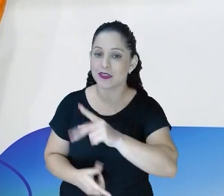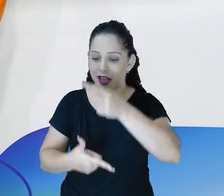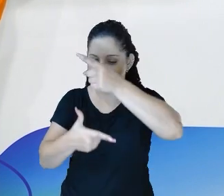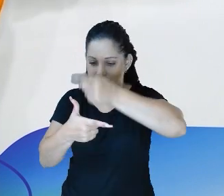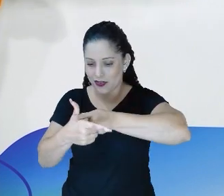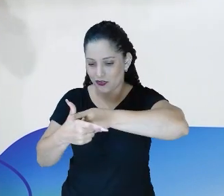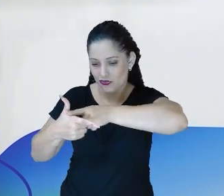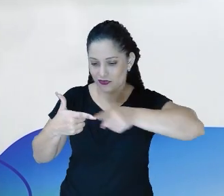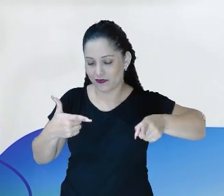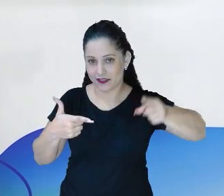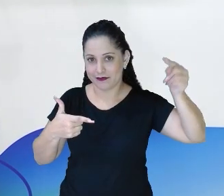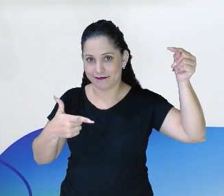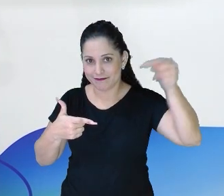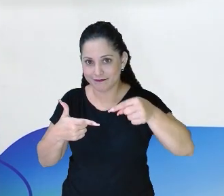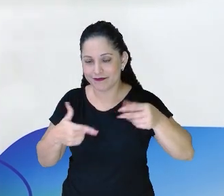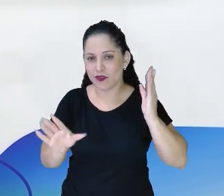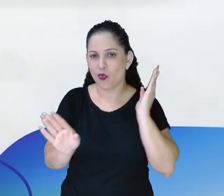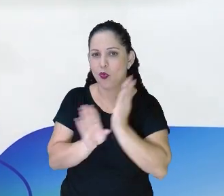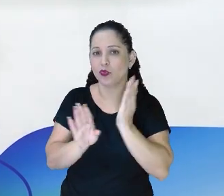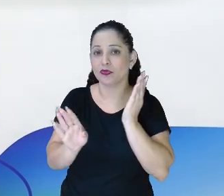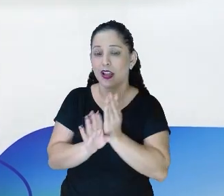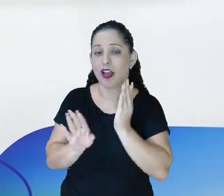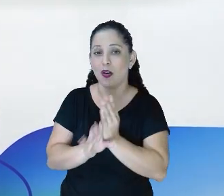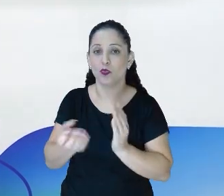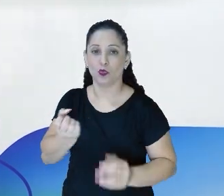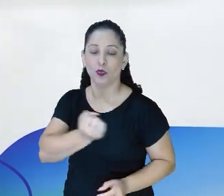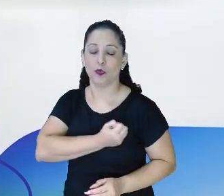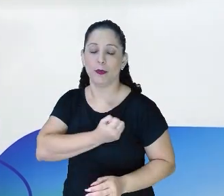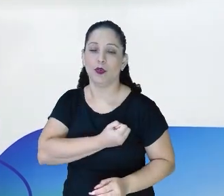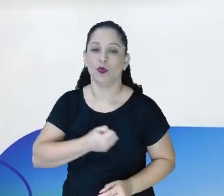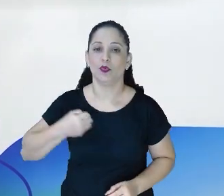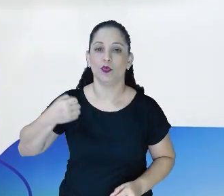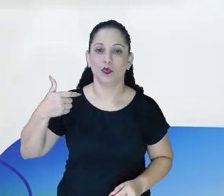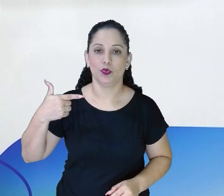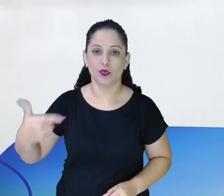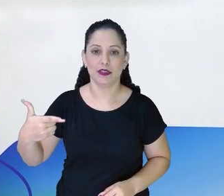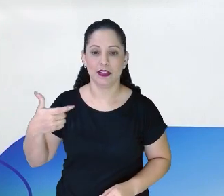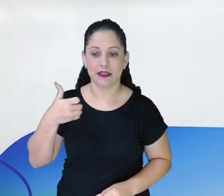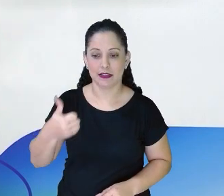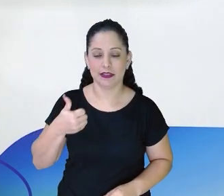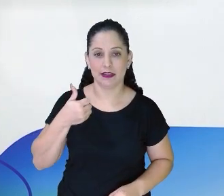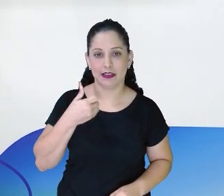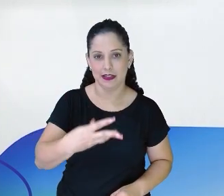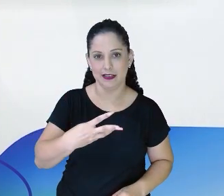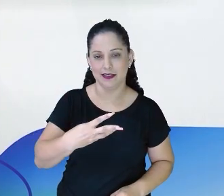e encontrei o número 213. Em cada